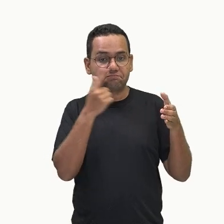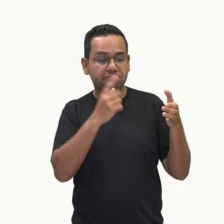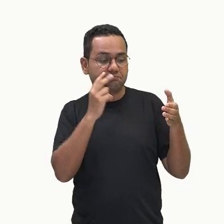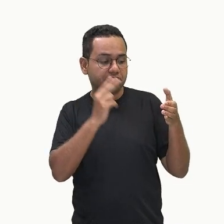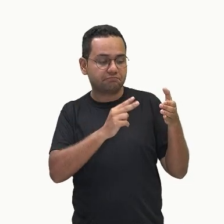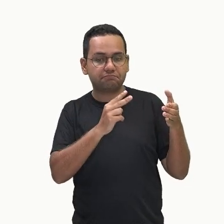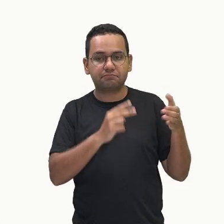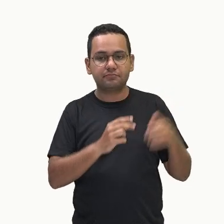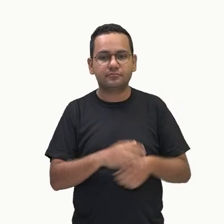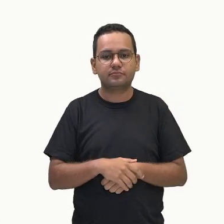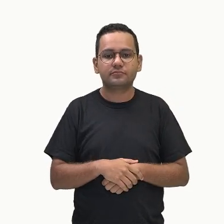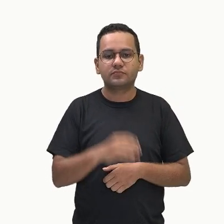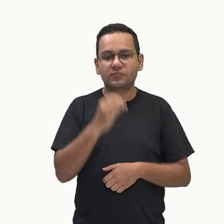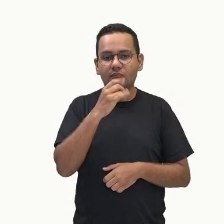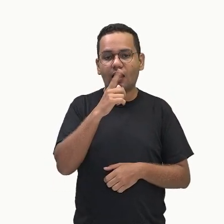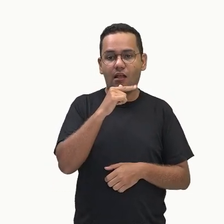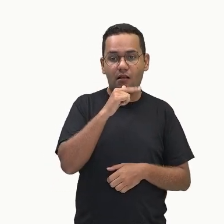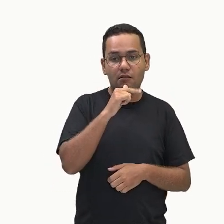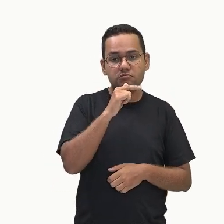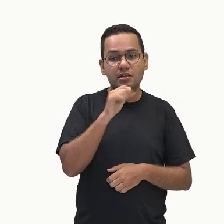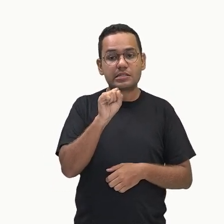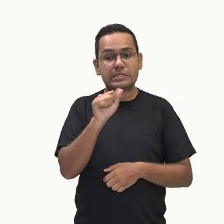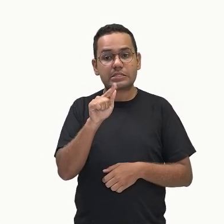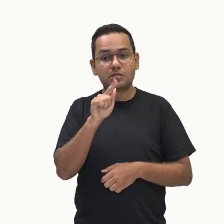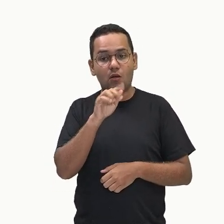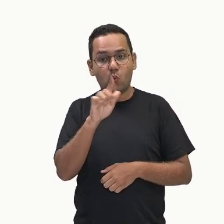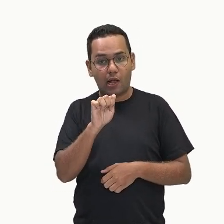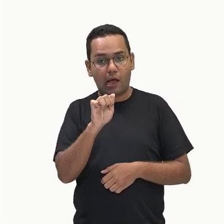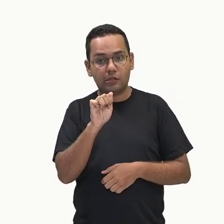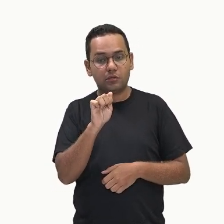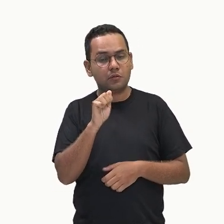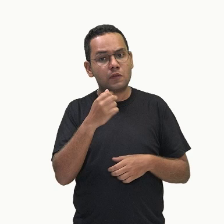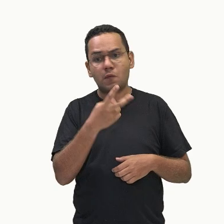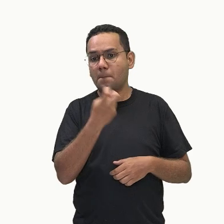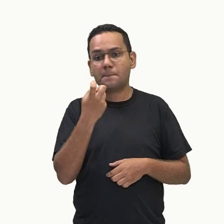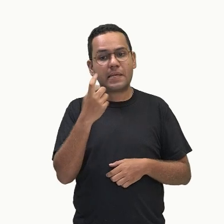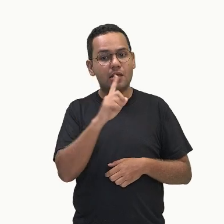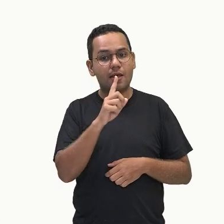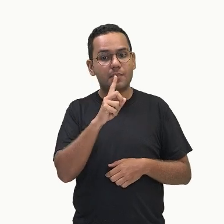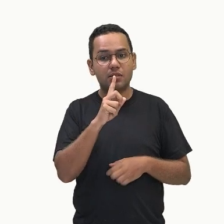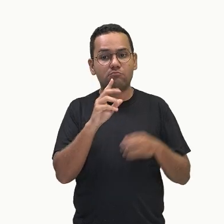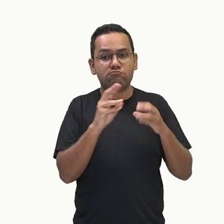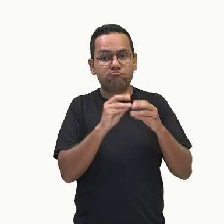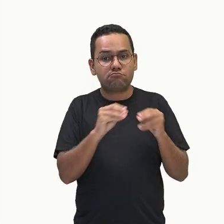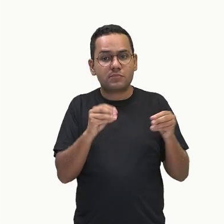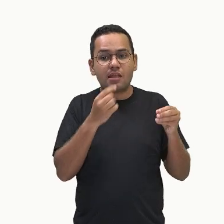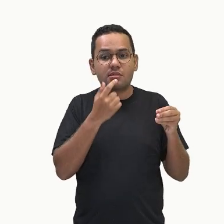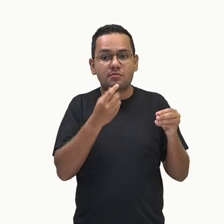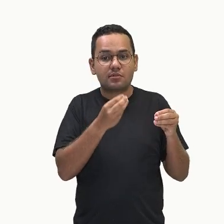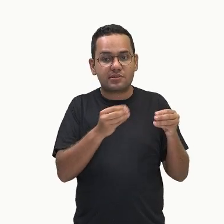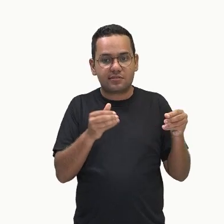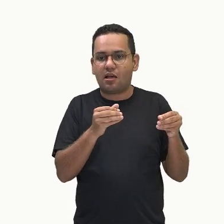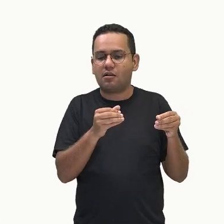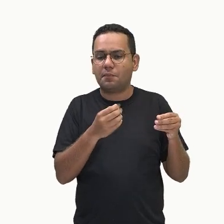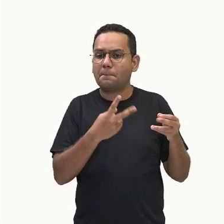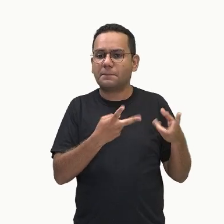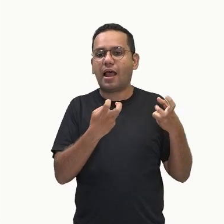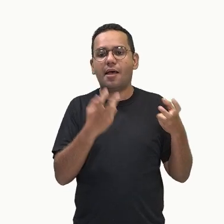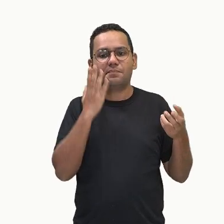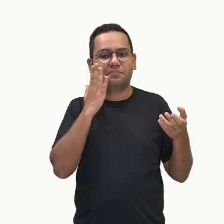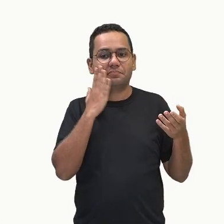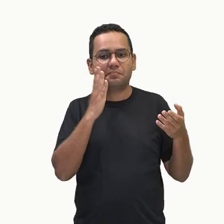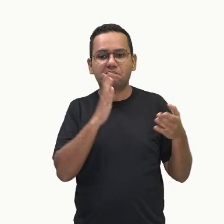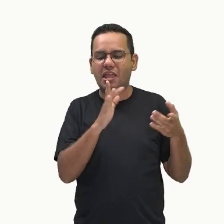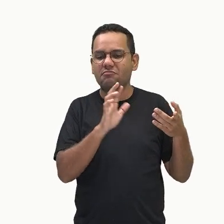tem, por exemplo, a água salgada, porque não é possível perceber a presença do sal. A gente sabe que tem sal ali, mas não dá para